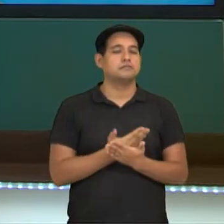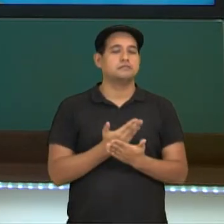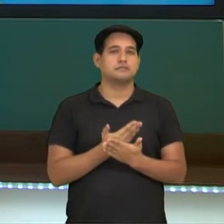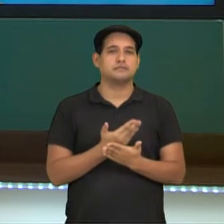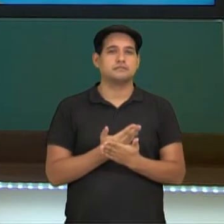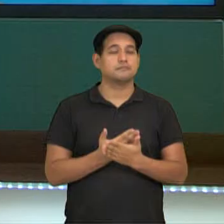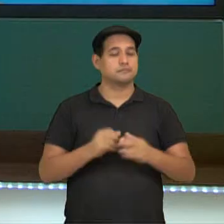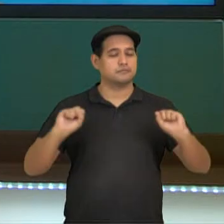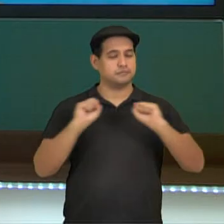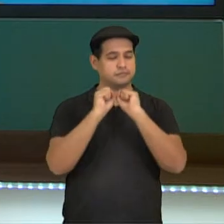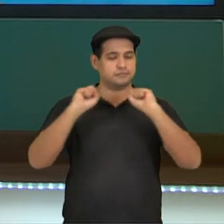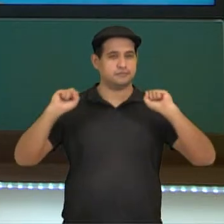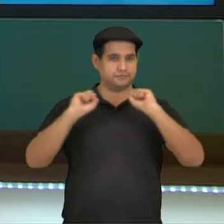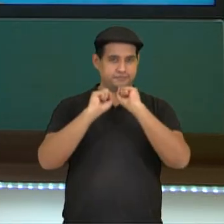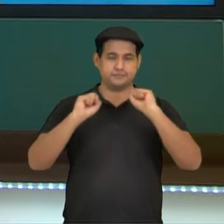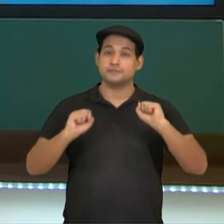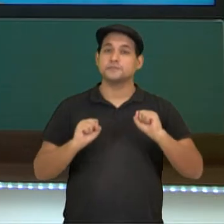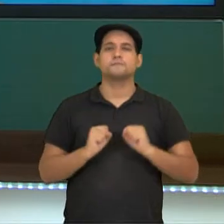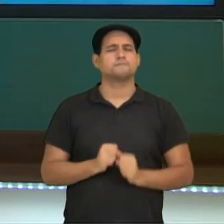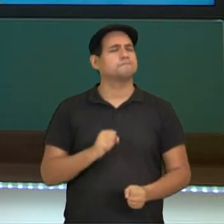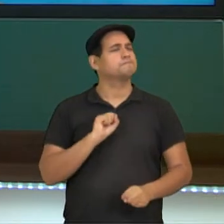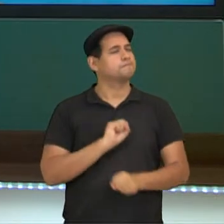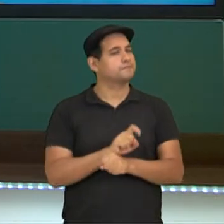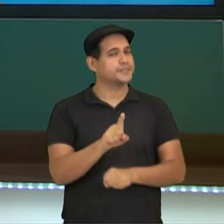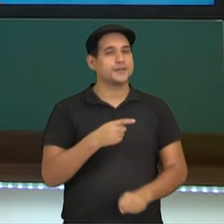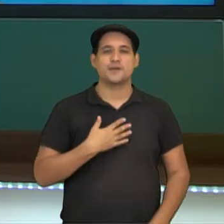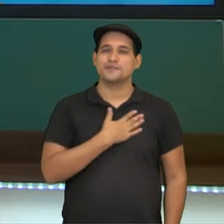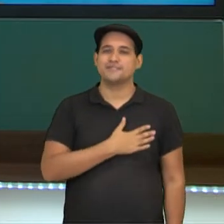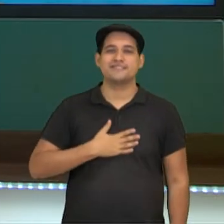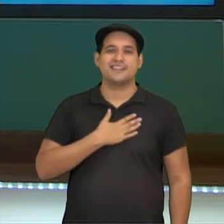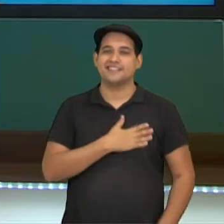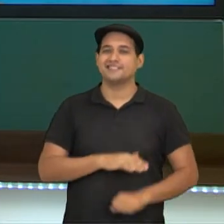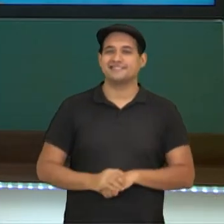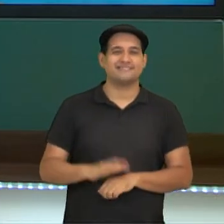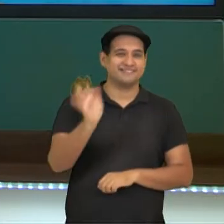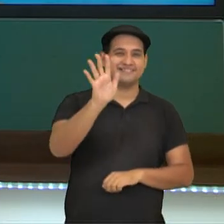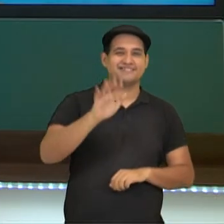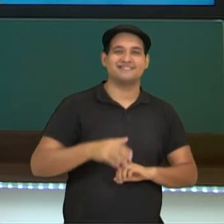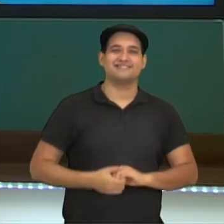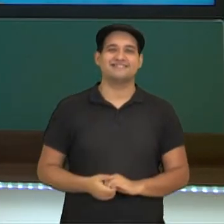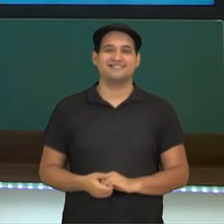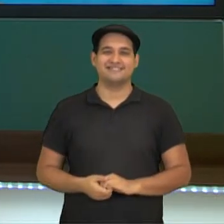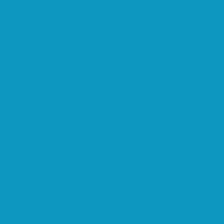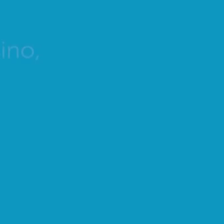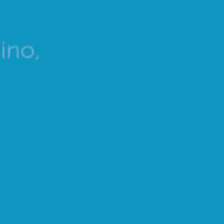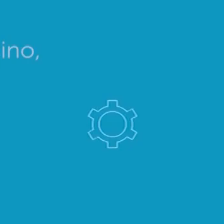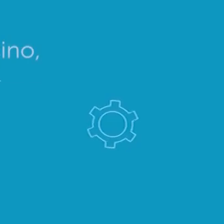uma aula de educação física. Eu realmente espero que vocês tenham gostado e até breve.